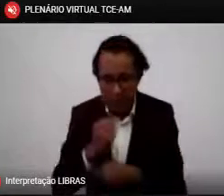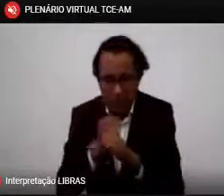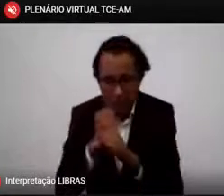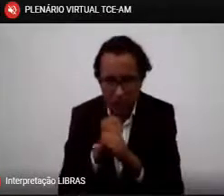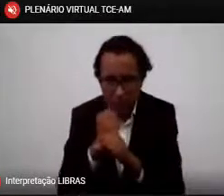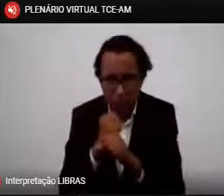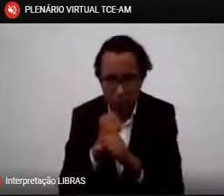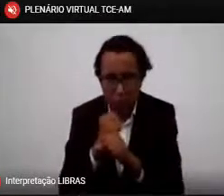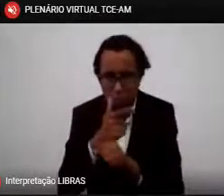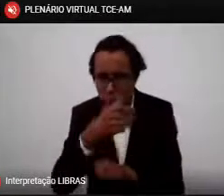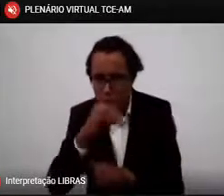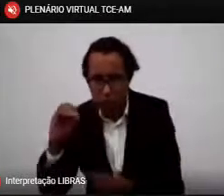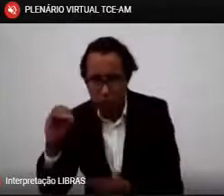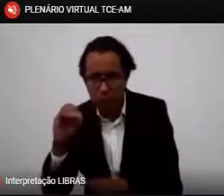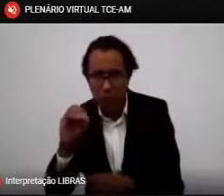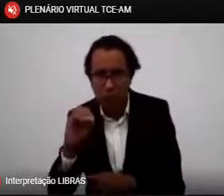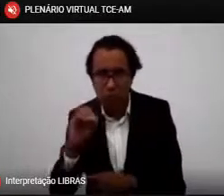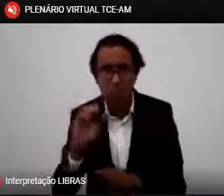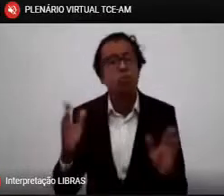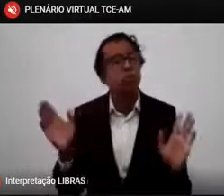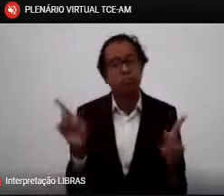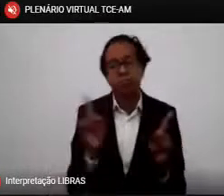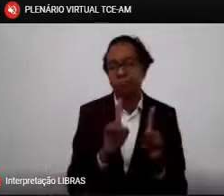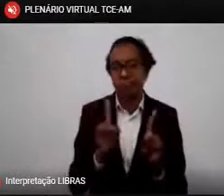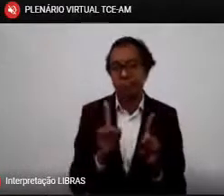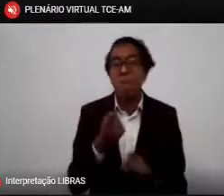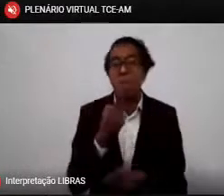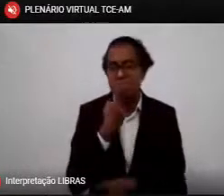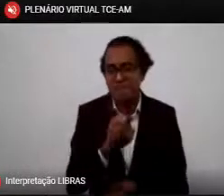muito próximos desse ponto de não retorno. Próximo.